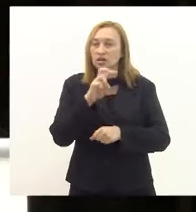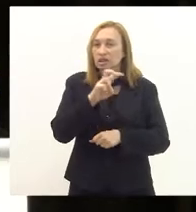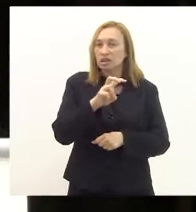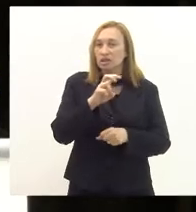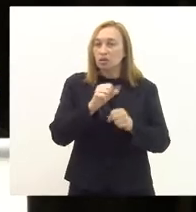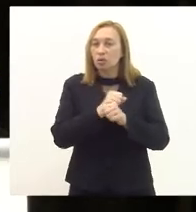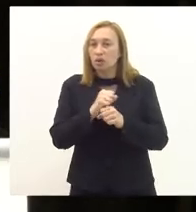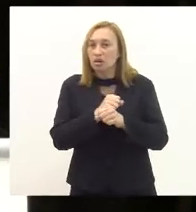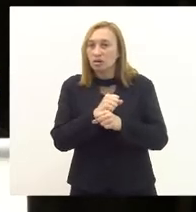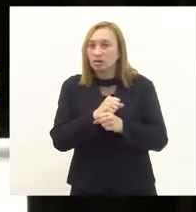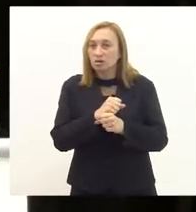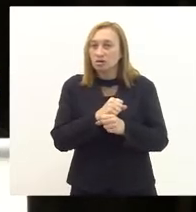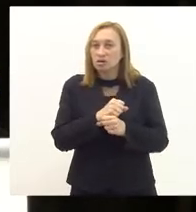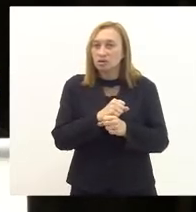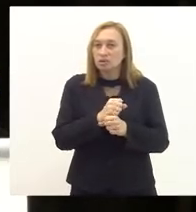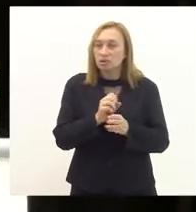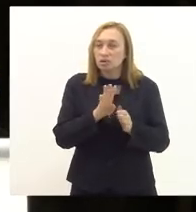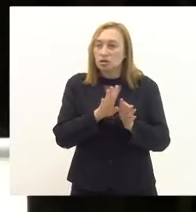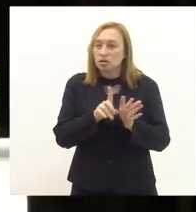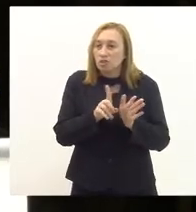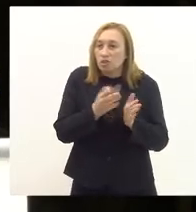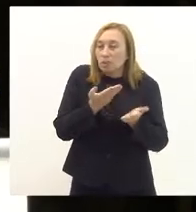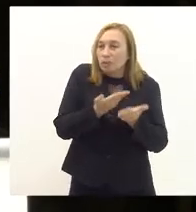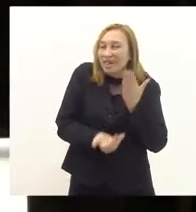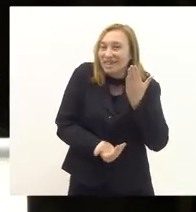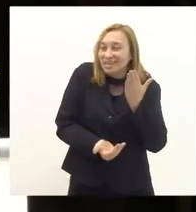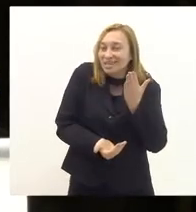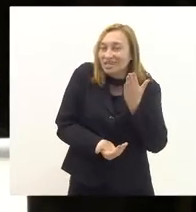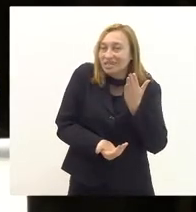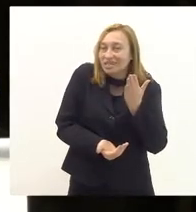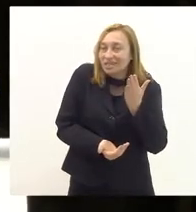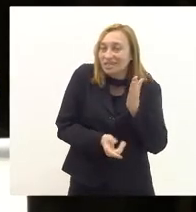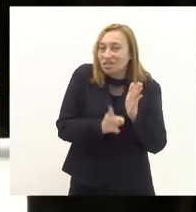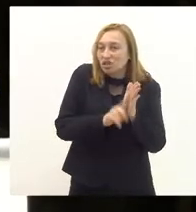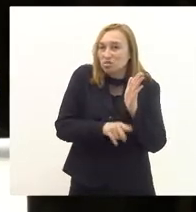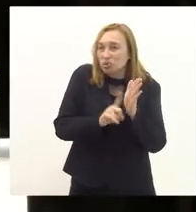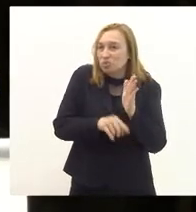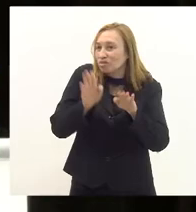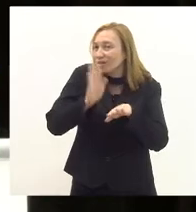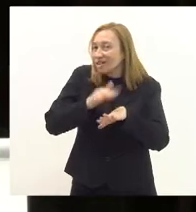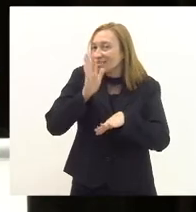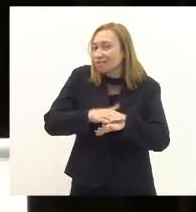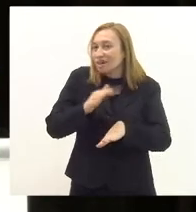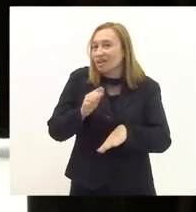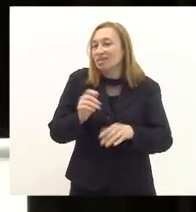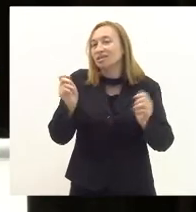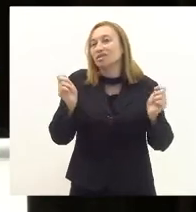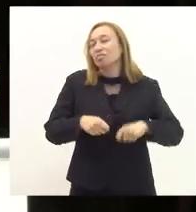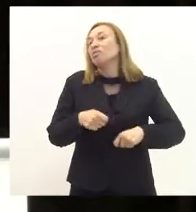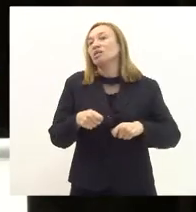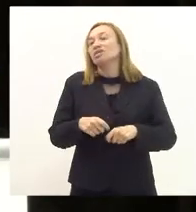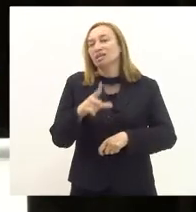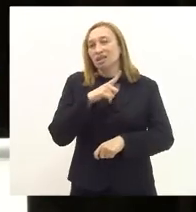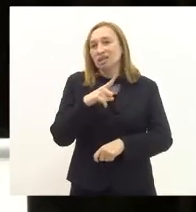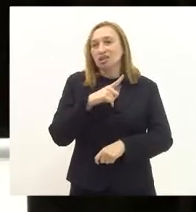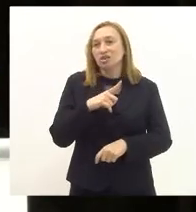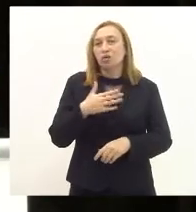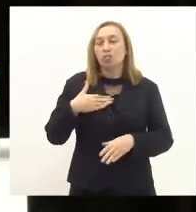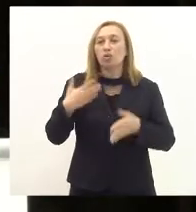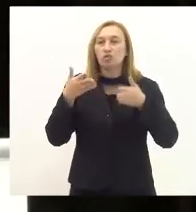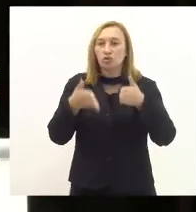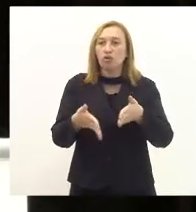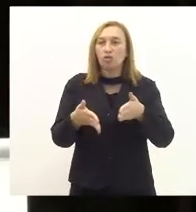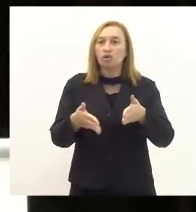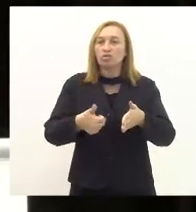cinco anos, é uma queda livre, diminuindo cada vez mais a potencialidade que tinha. Então, meu foco